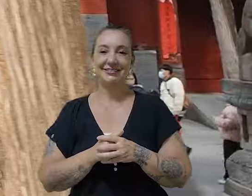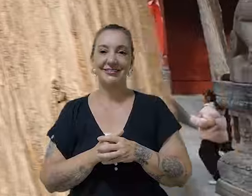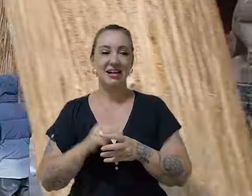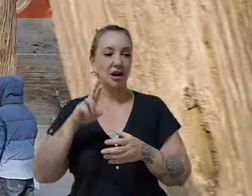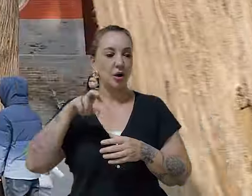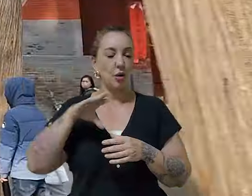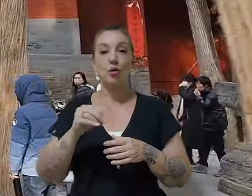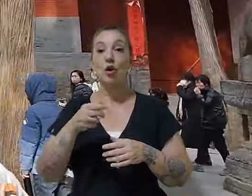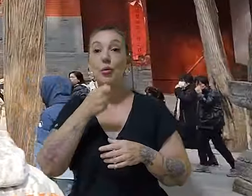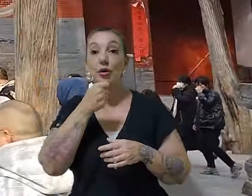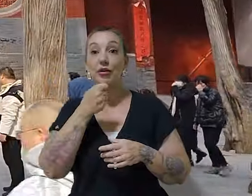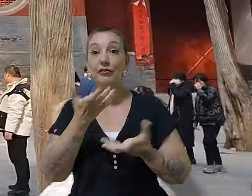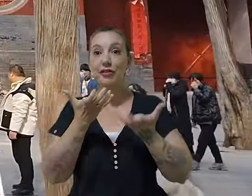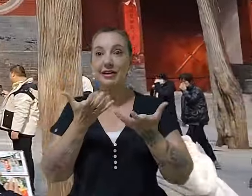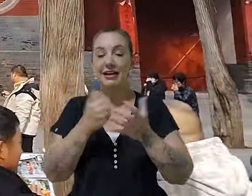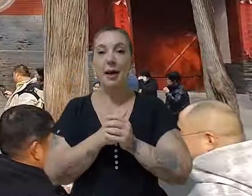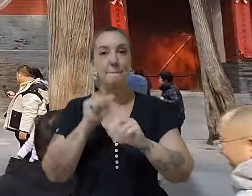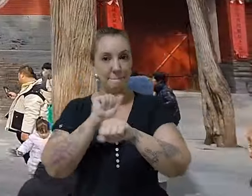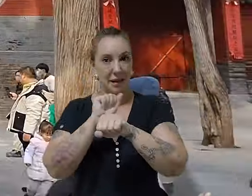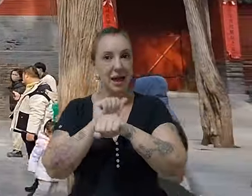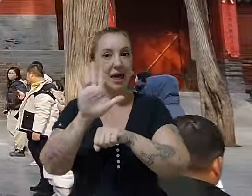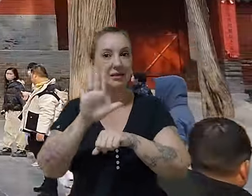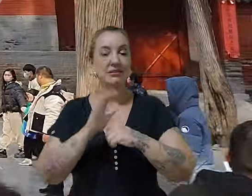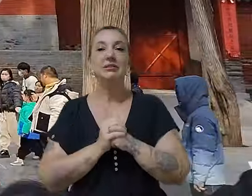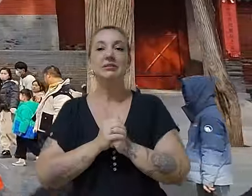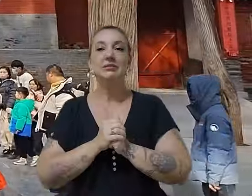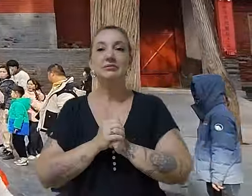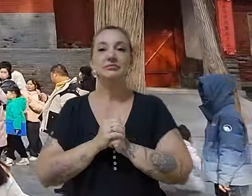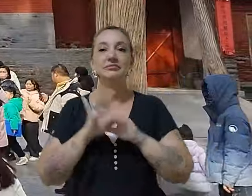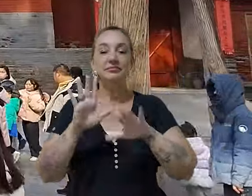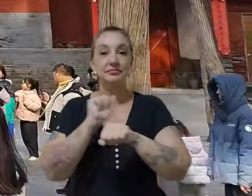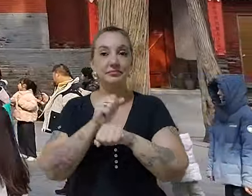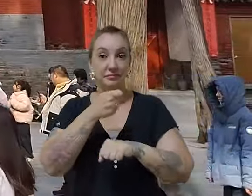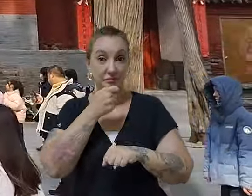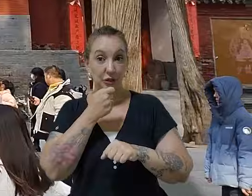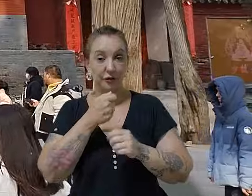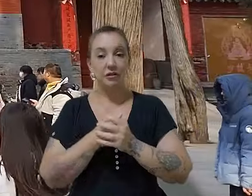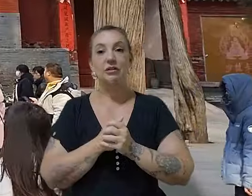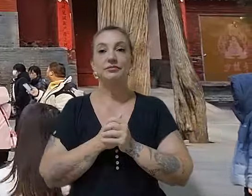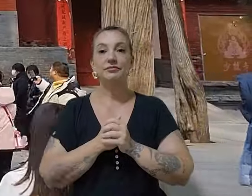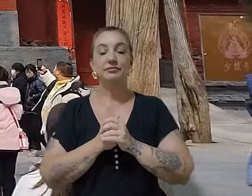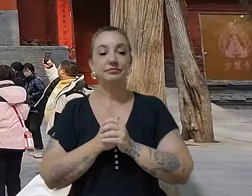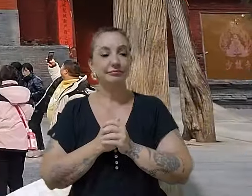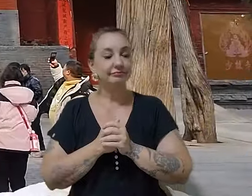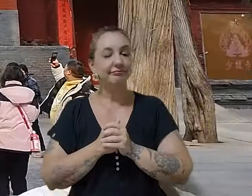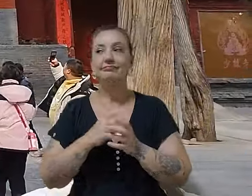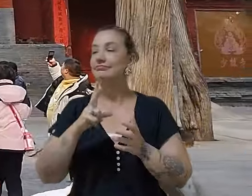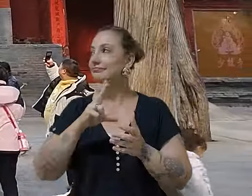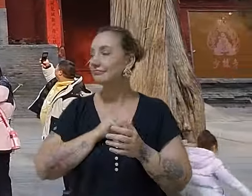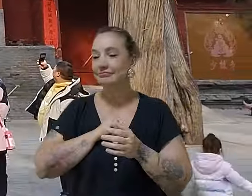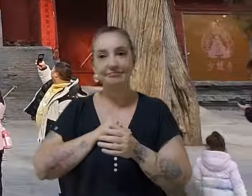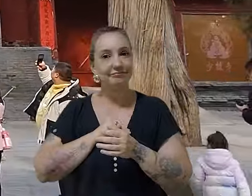o Rômulo quer o microfone. Pera aí que eu vou tirar. Toma o microfone. Não, é muito...